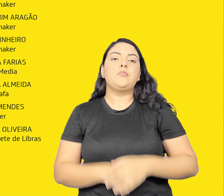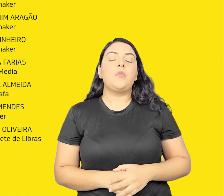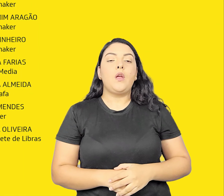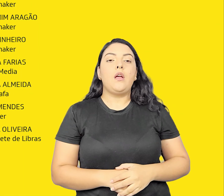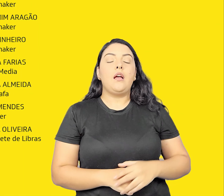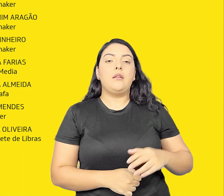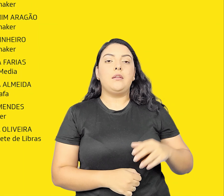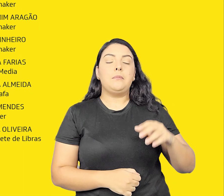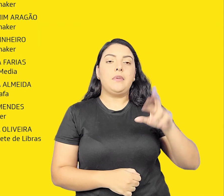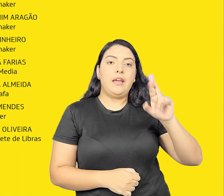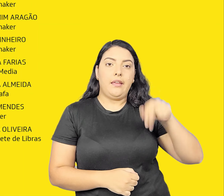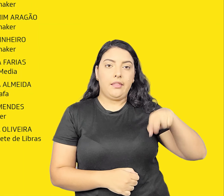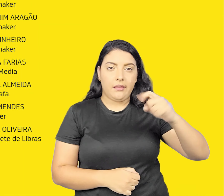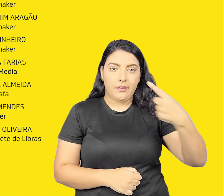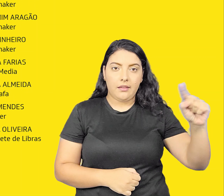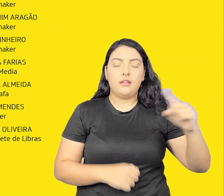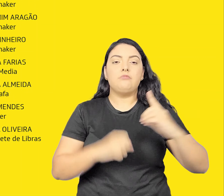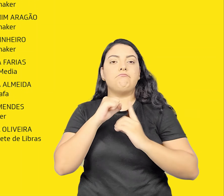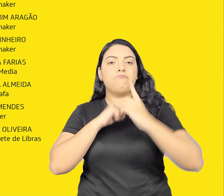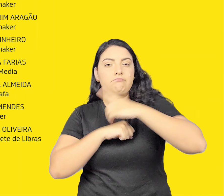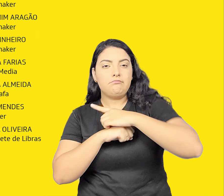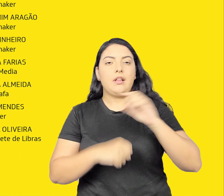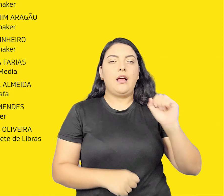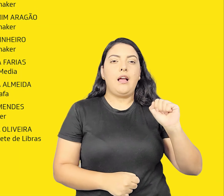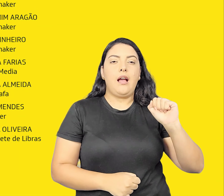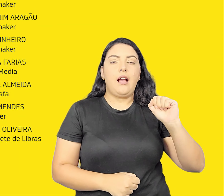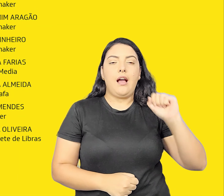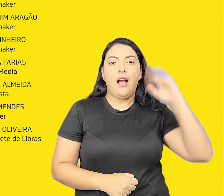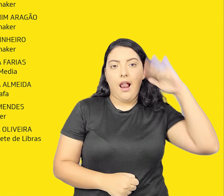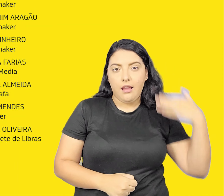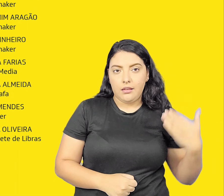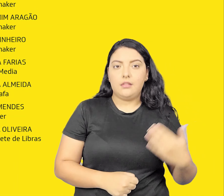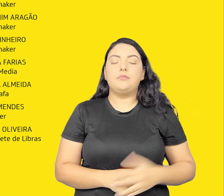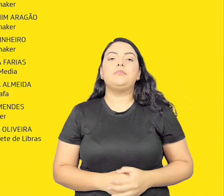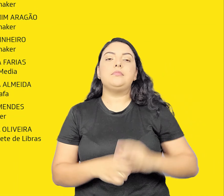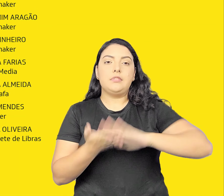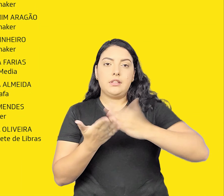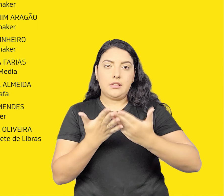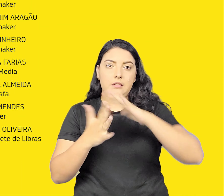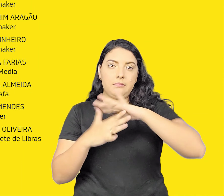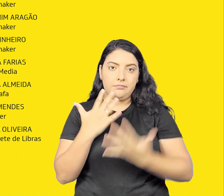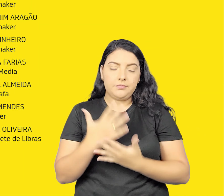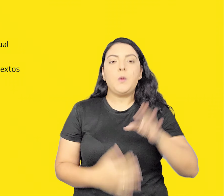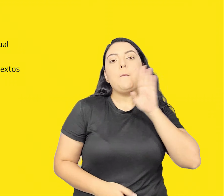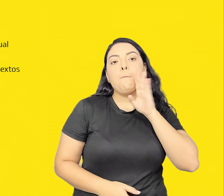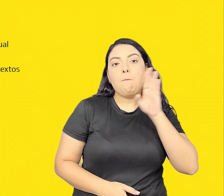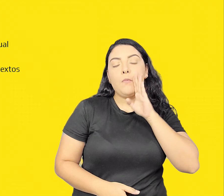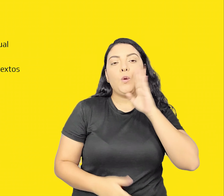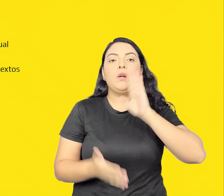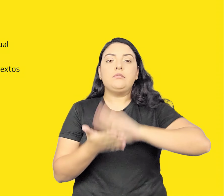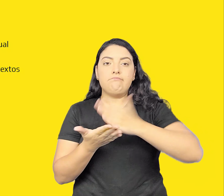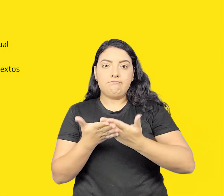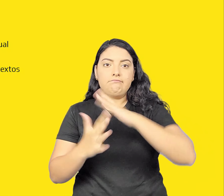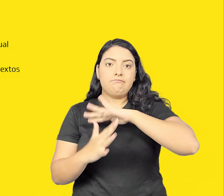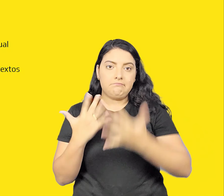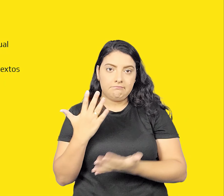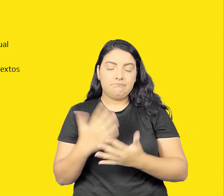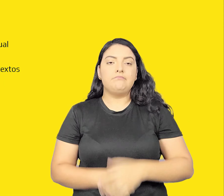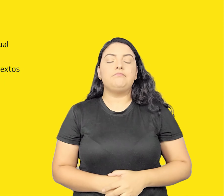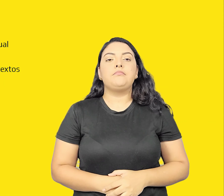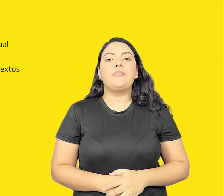Fotógrafa René Mendes Designer Alana Oliveira Intérprete de Libras Bruna de Cássia